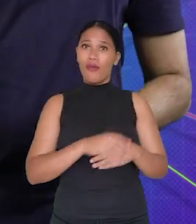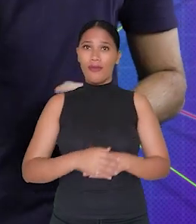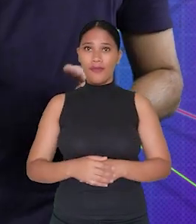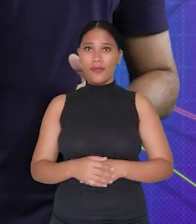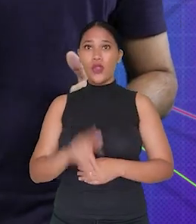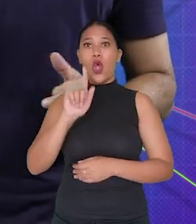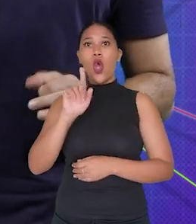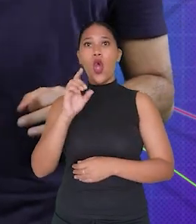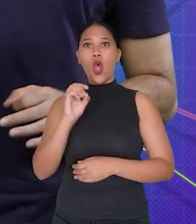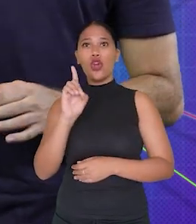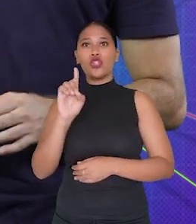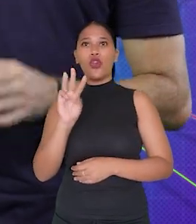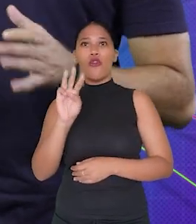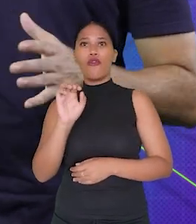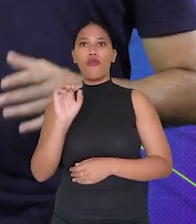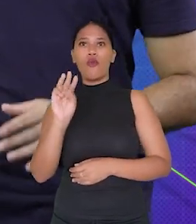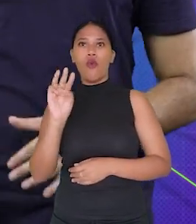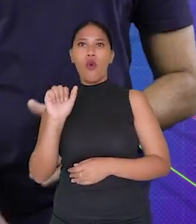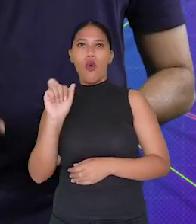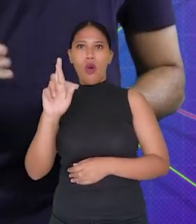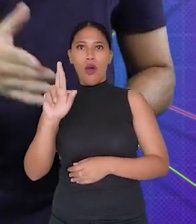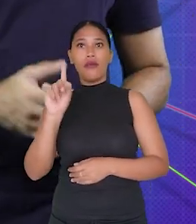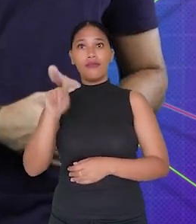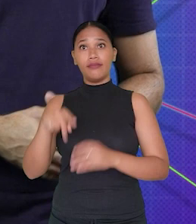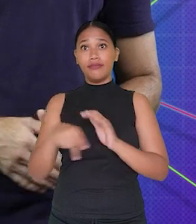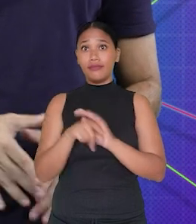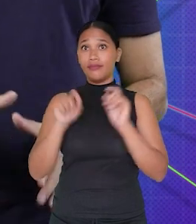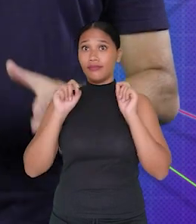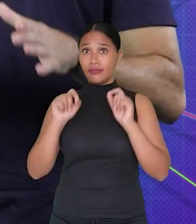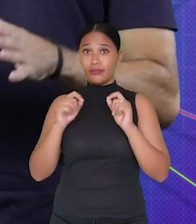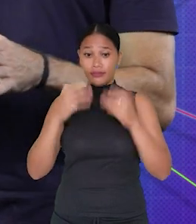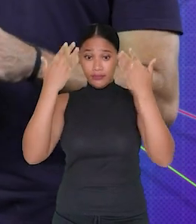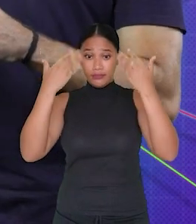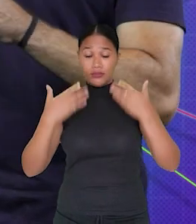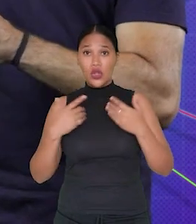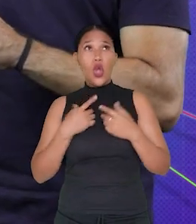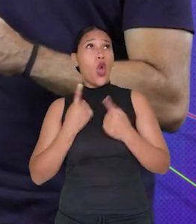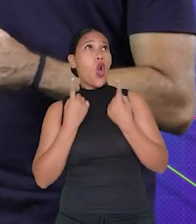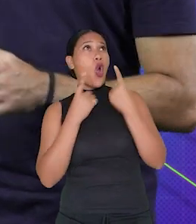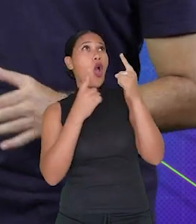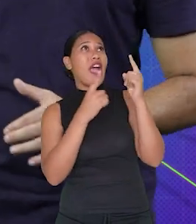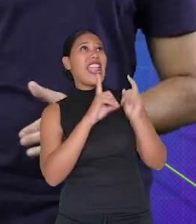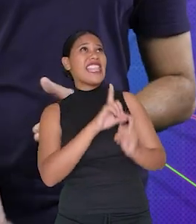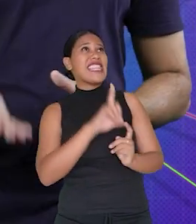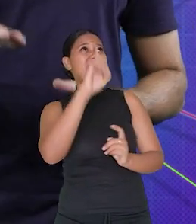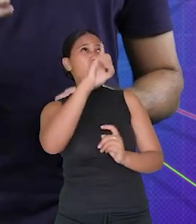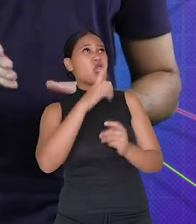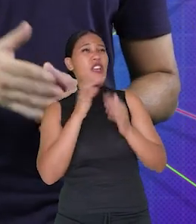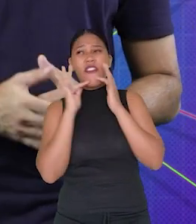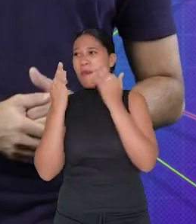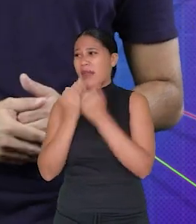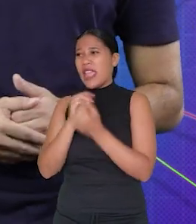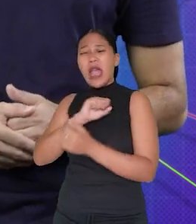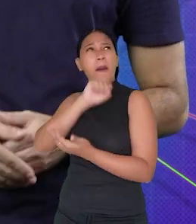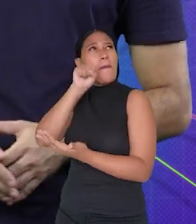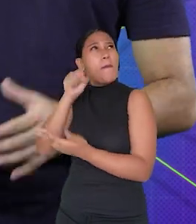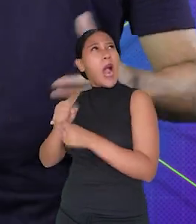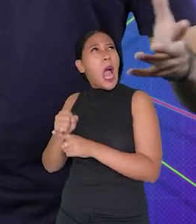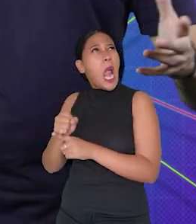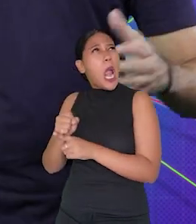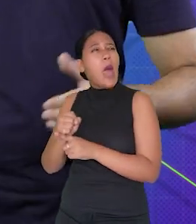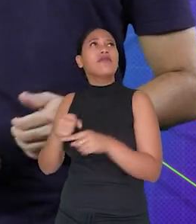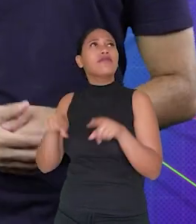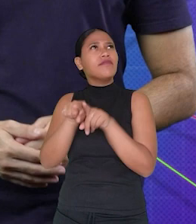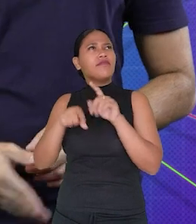War apresenta a jornada épica do herói Kratos, um guerreiro espartano que luta contra deuses e monstros para vingar a morte da sua família.